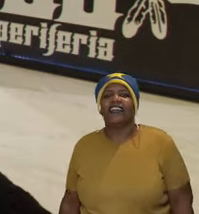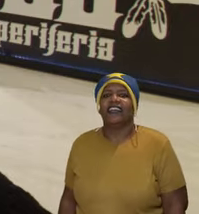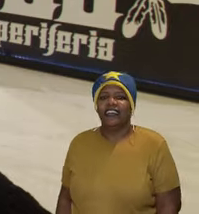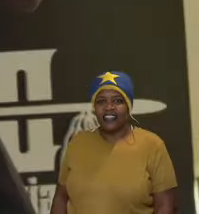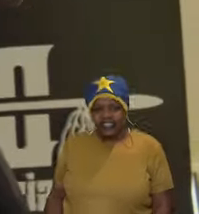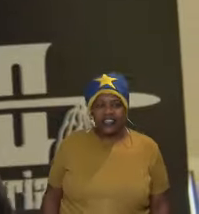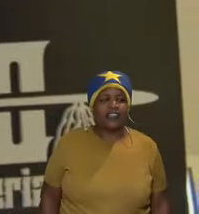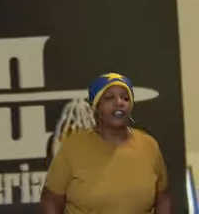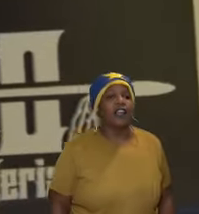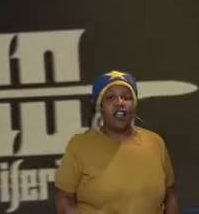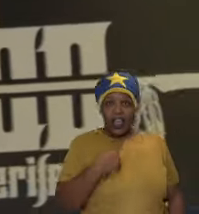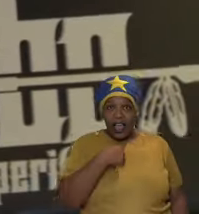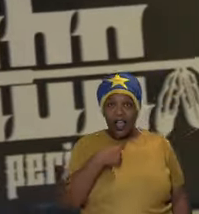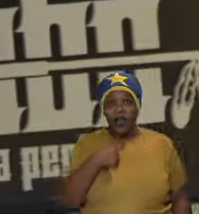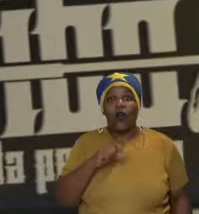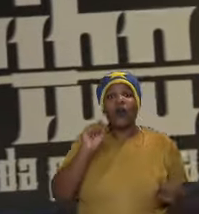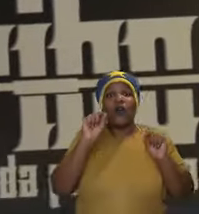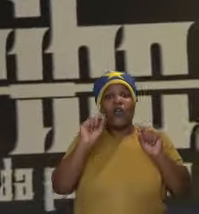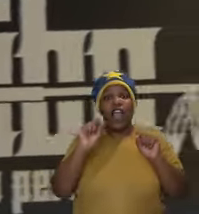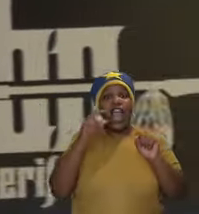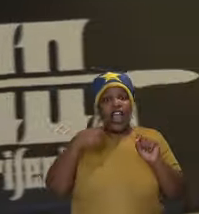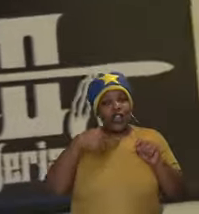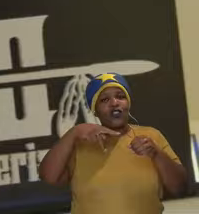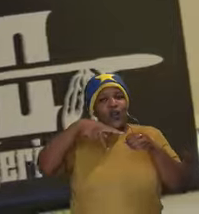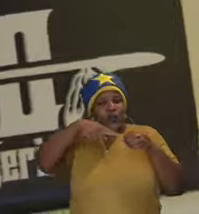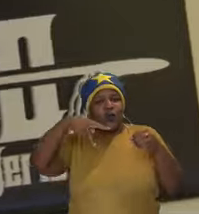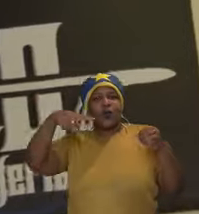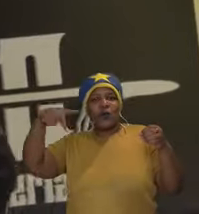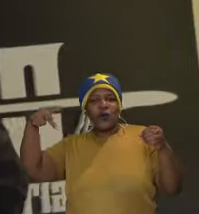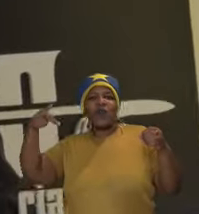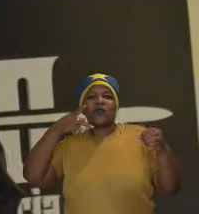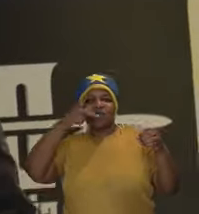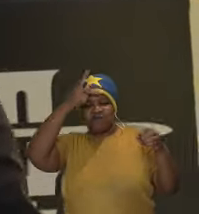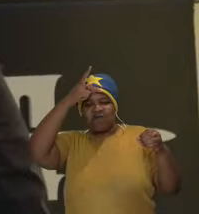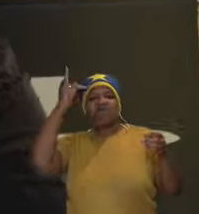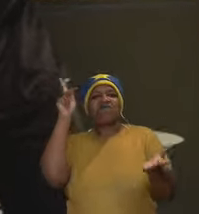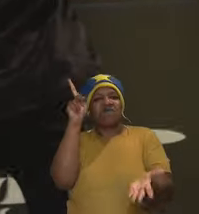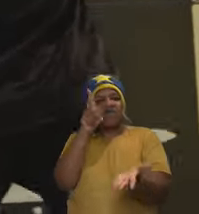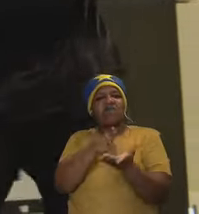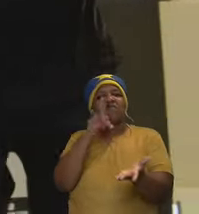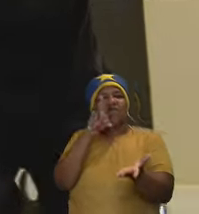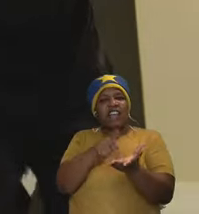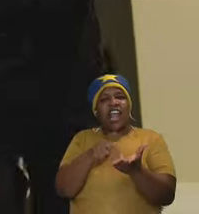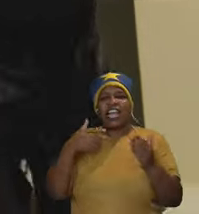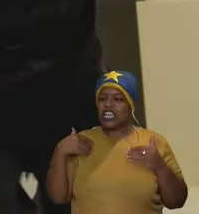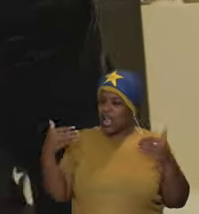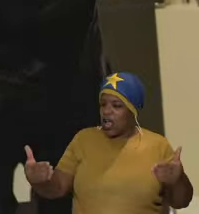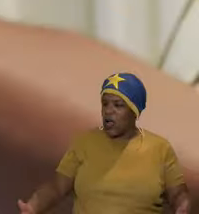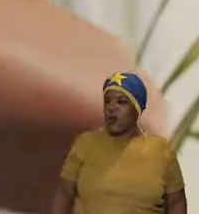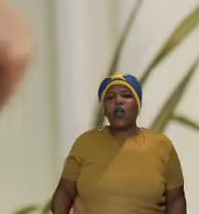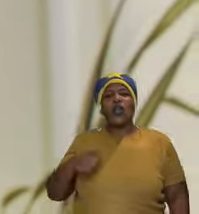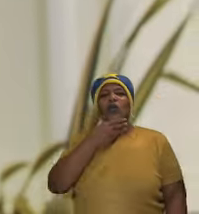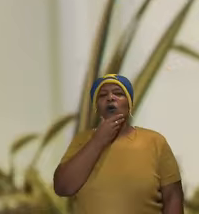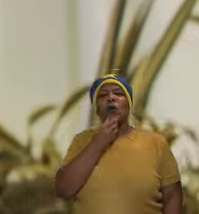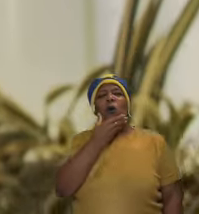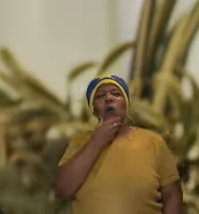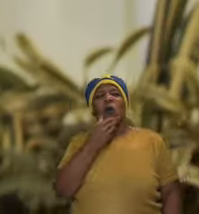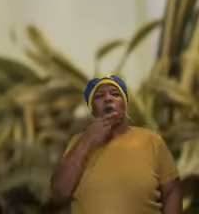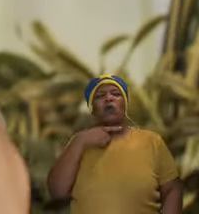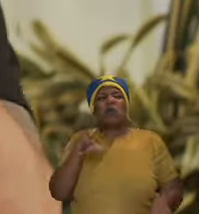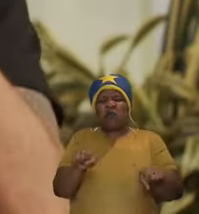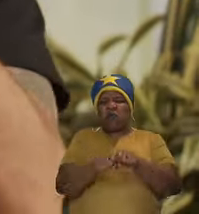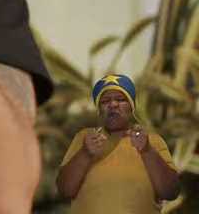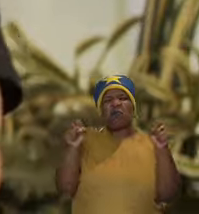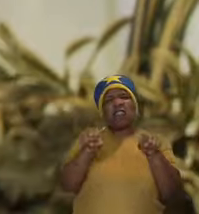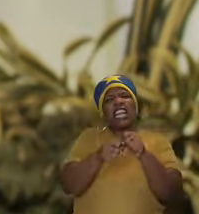Porque eu sou da quebrada dos cones, das vermas da ciclone. Do lugar que os moleques bagaça com